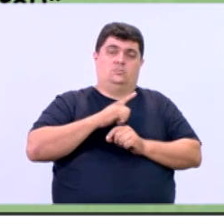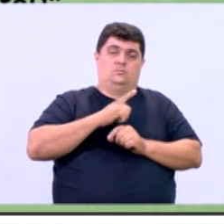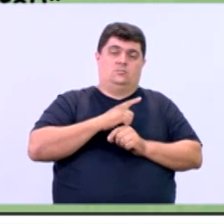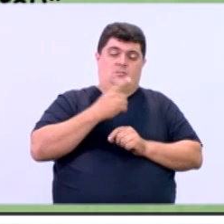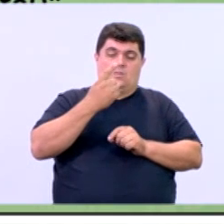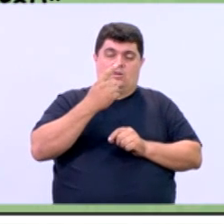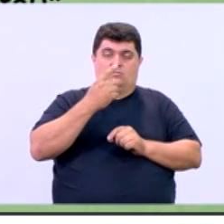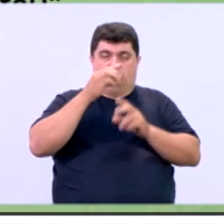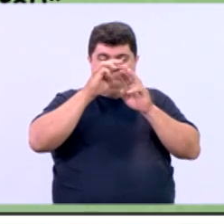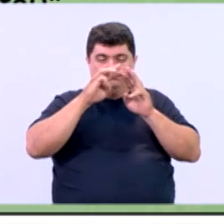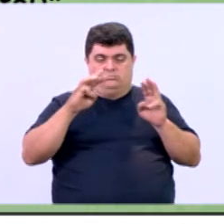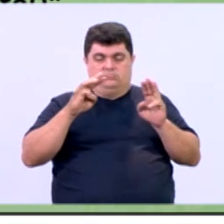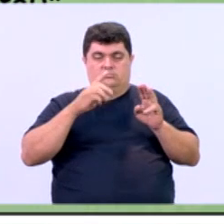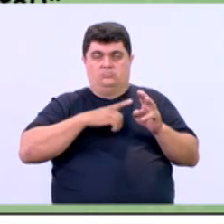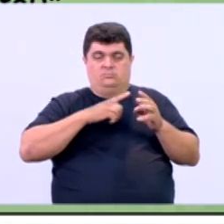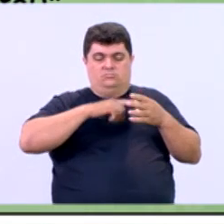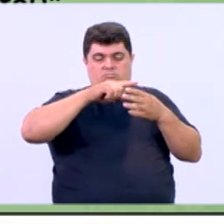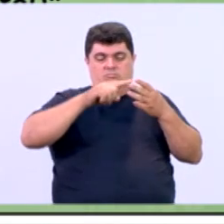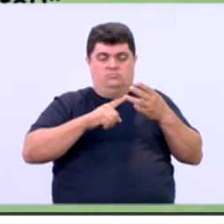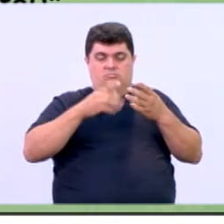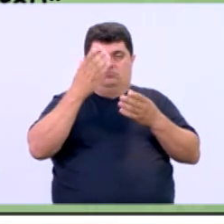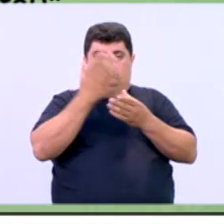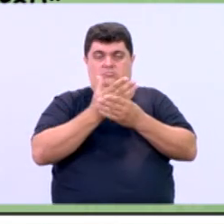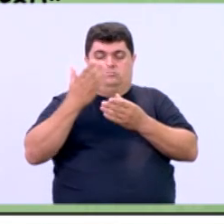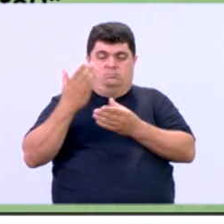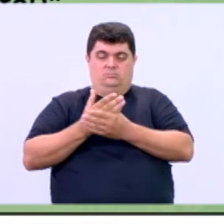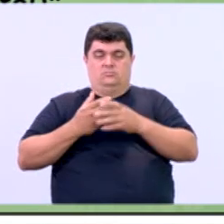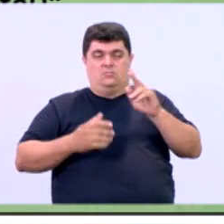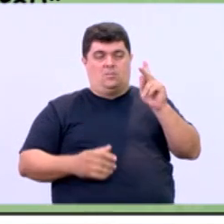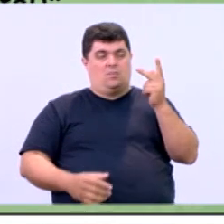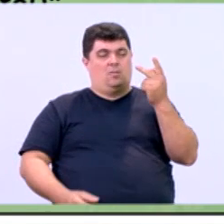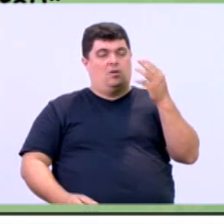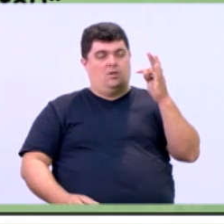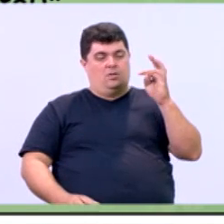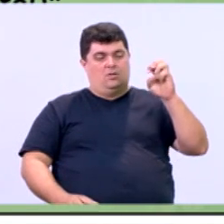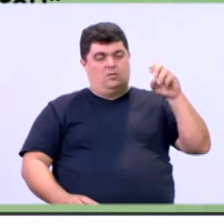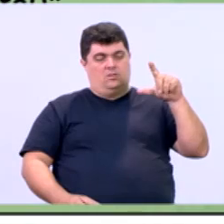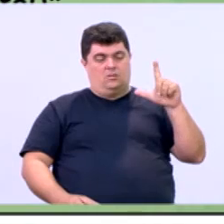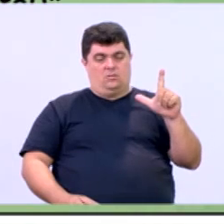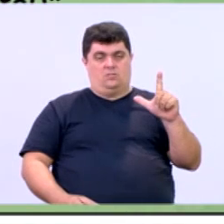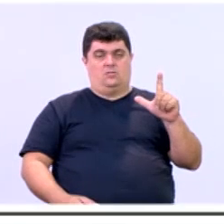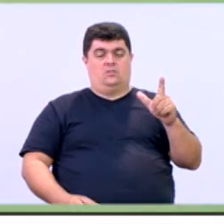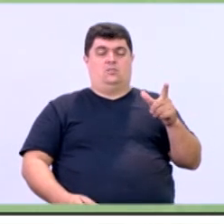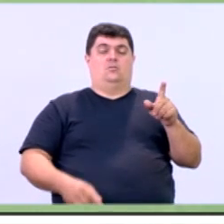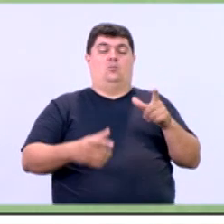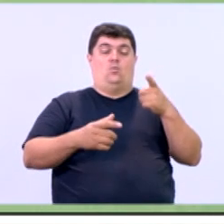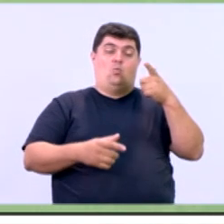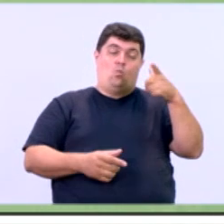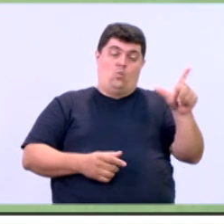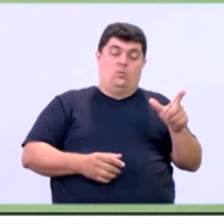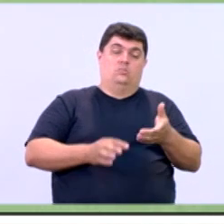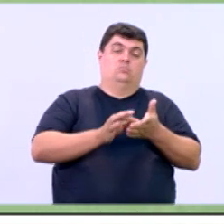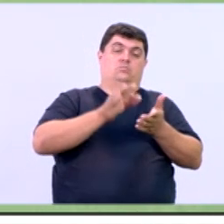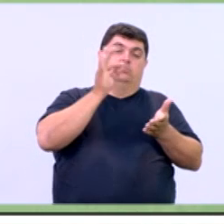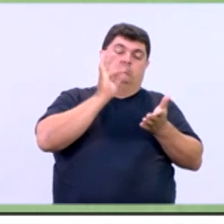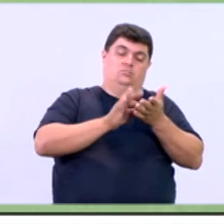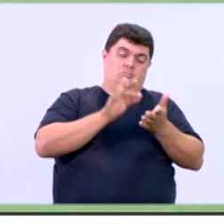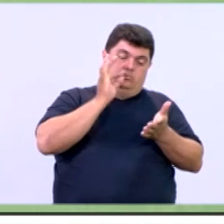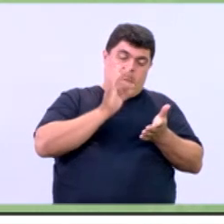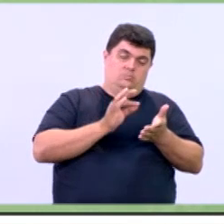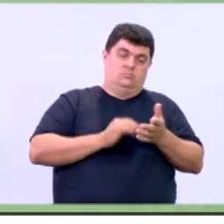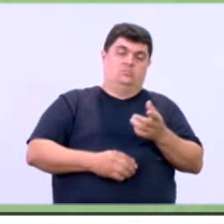uma página com 3 arquivos. O HTML, o outro referente